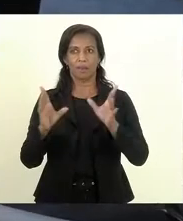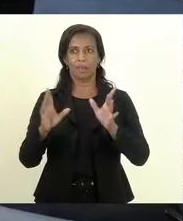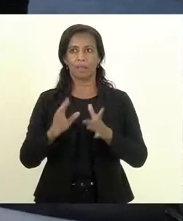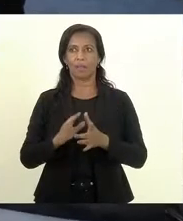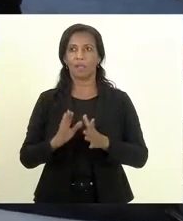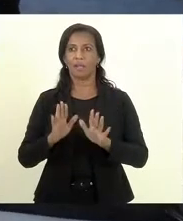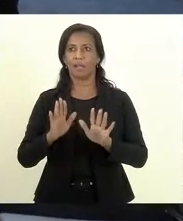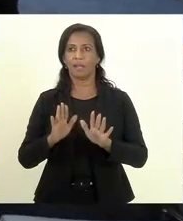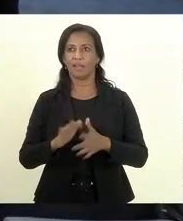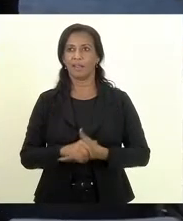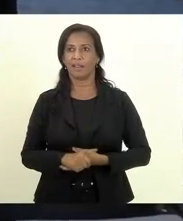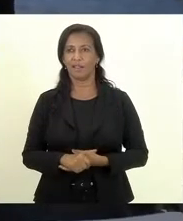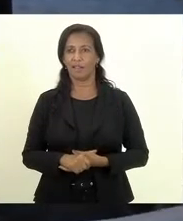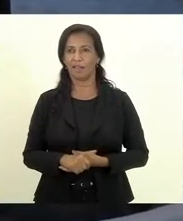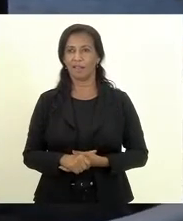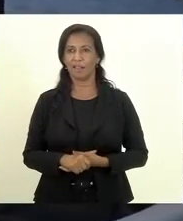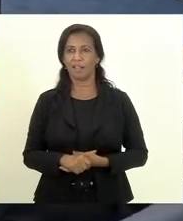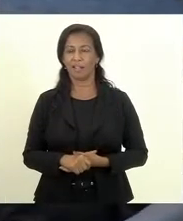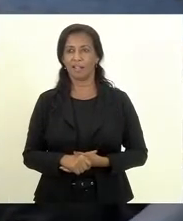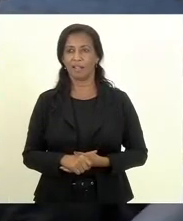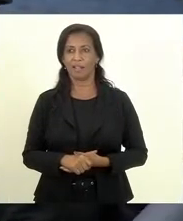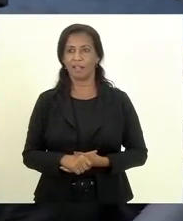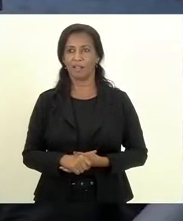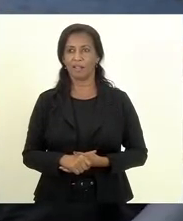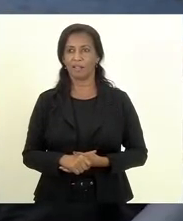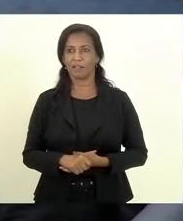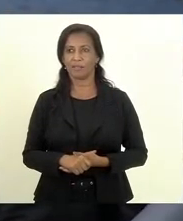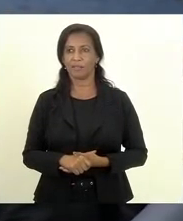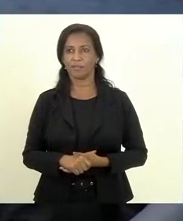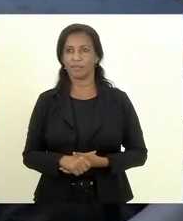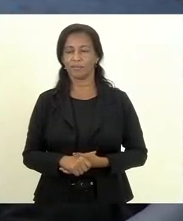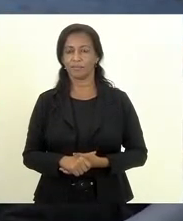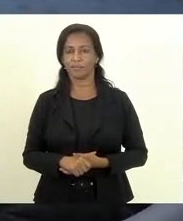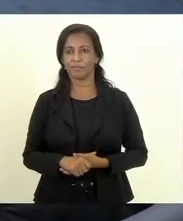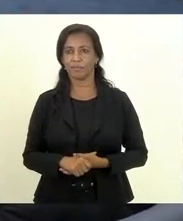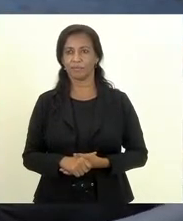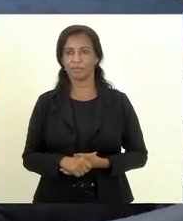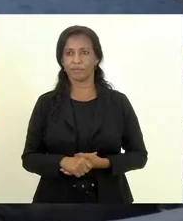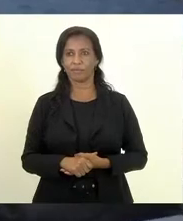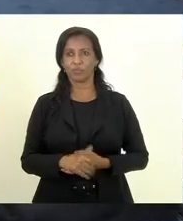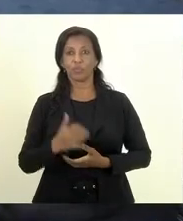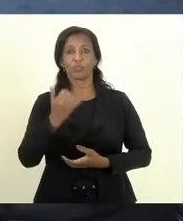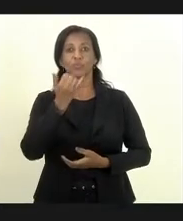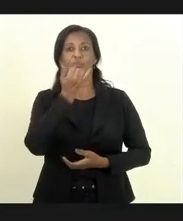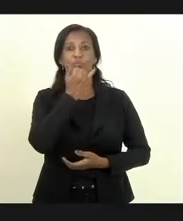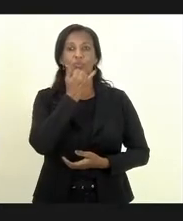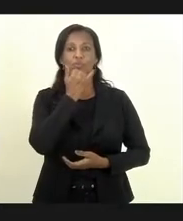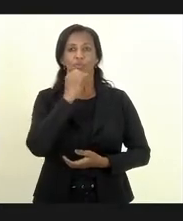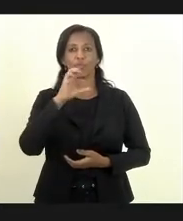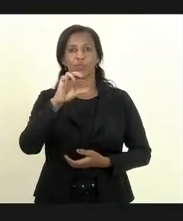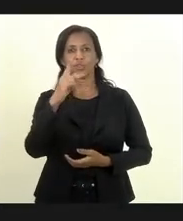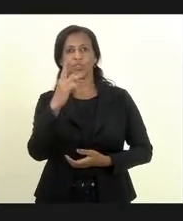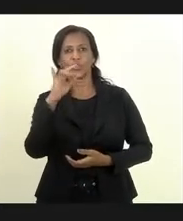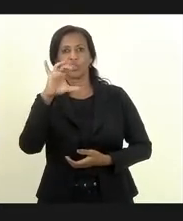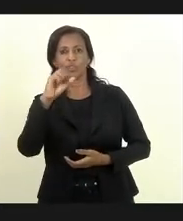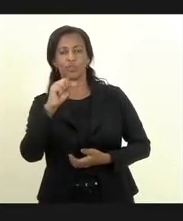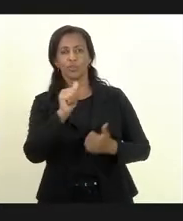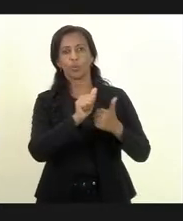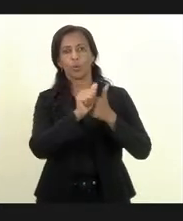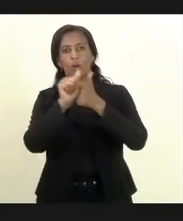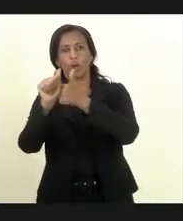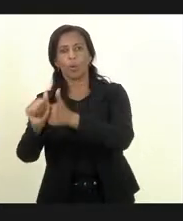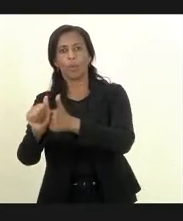Um instante, Mink. Um instante, Mink. Fala, Chico. Eu estava num lugar ruim de sinal, senhor presidente. Eu acompanho o